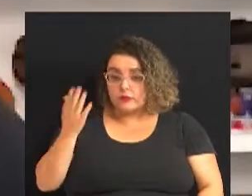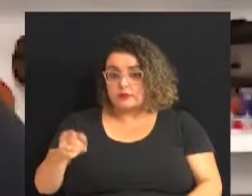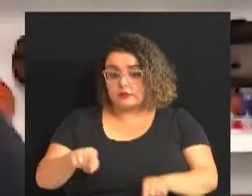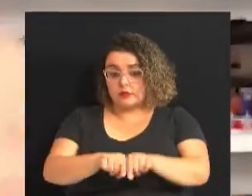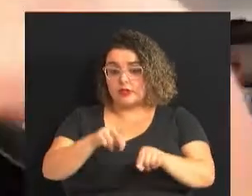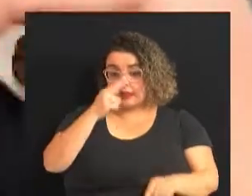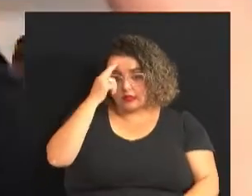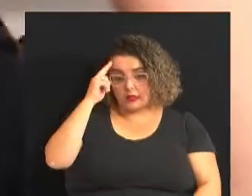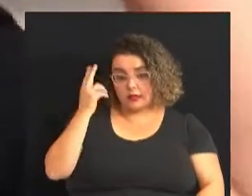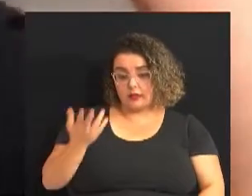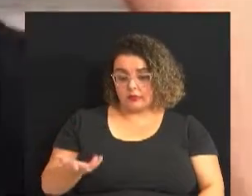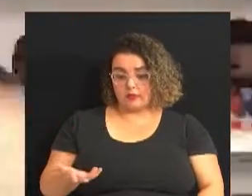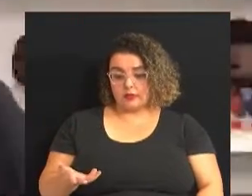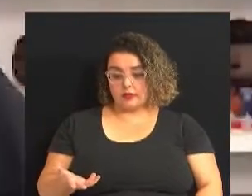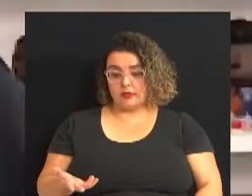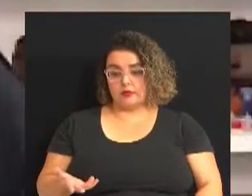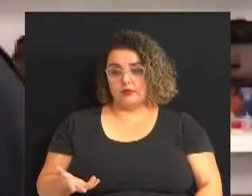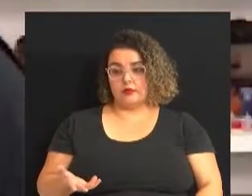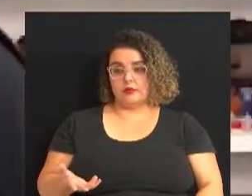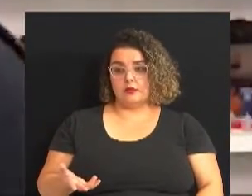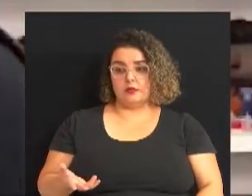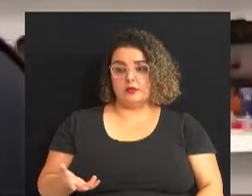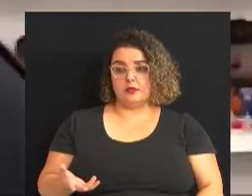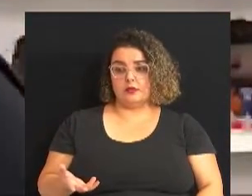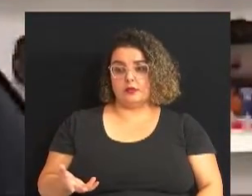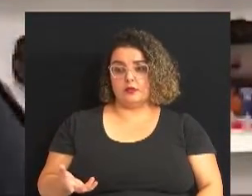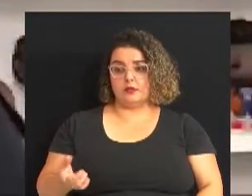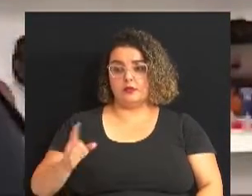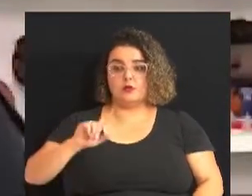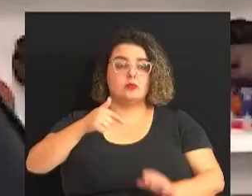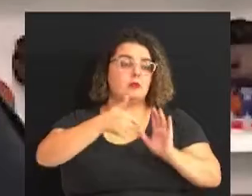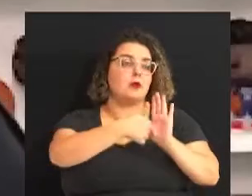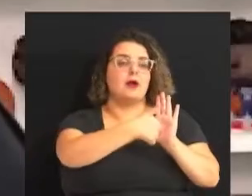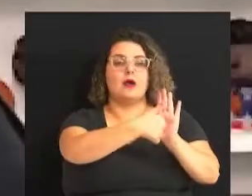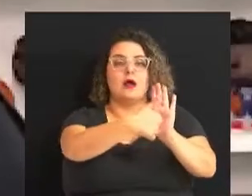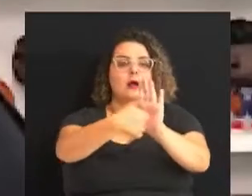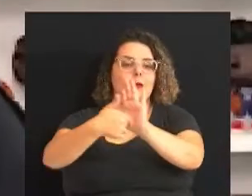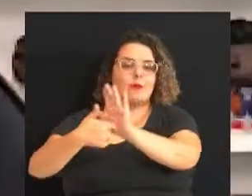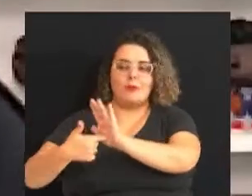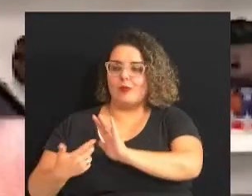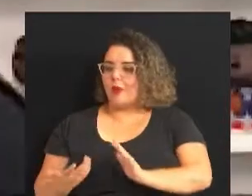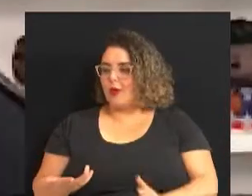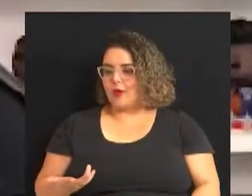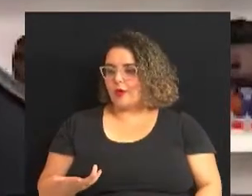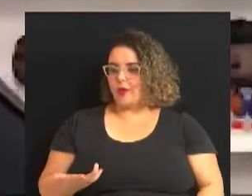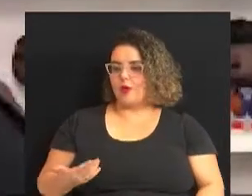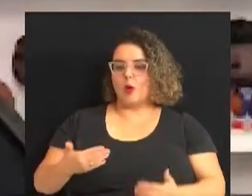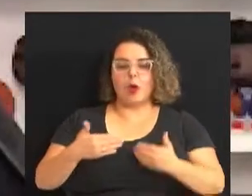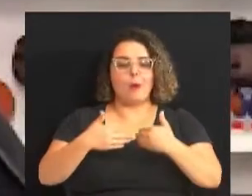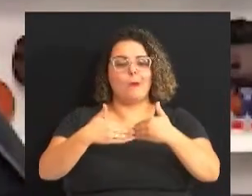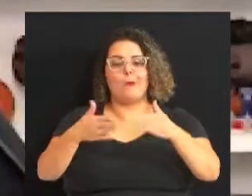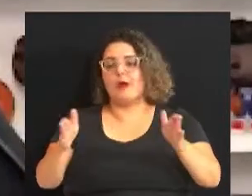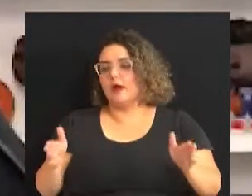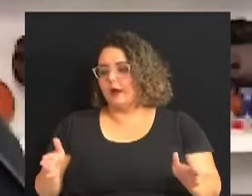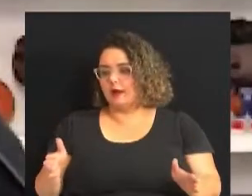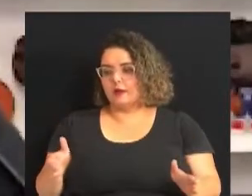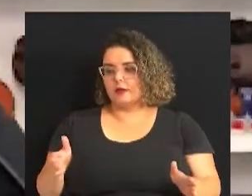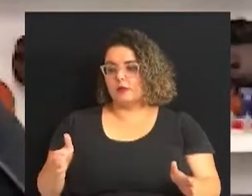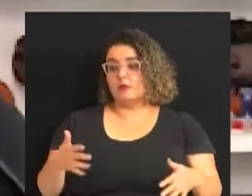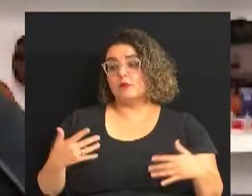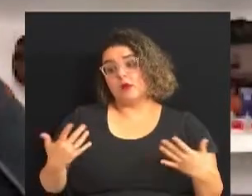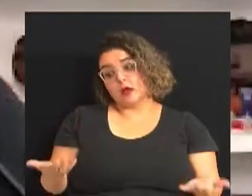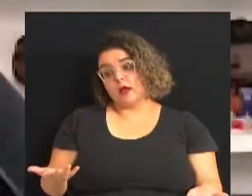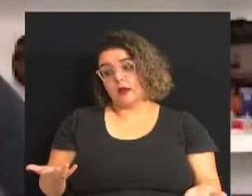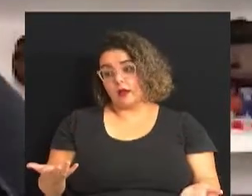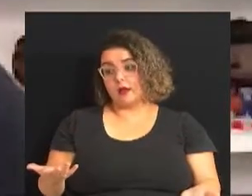que não é descaradamente, não é abertamente, mas não deixa